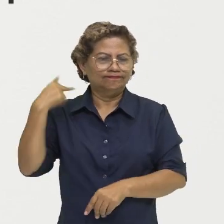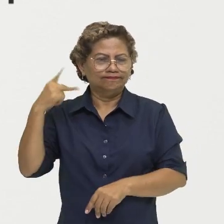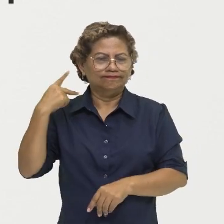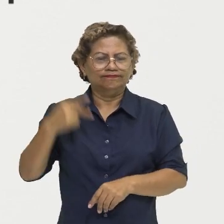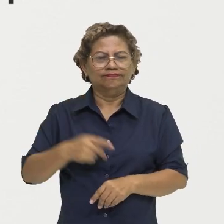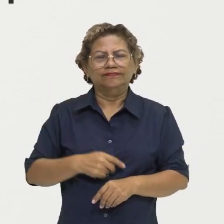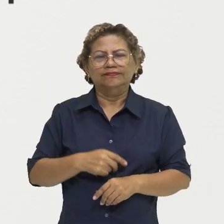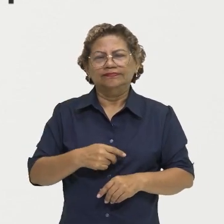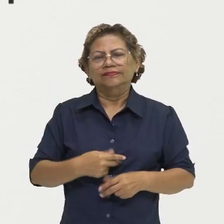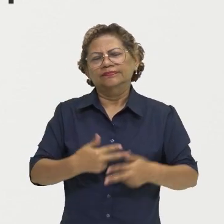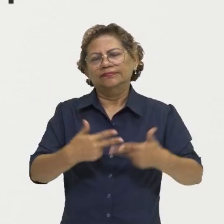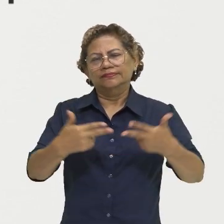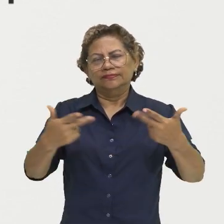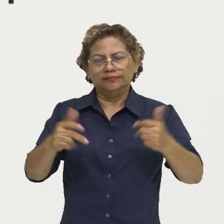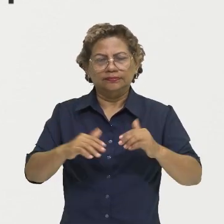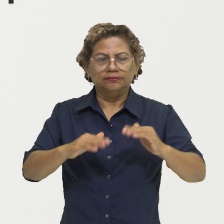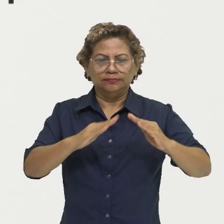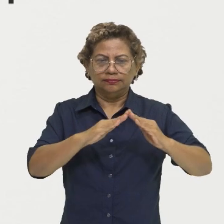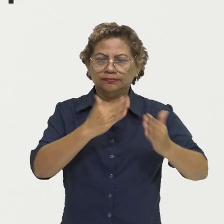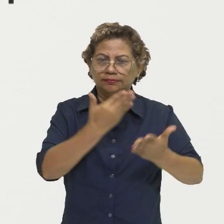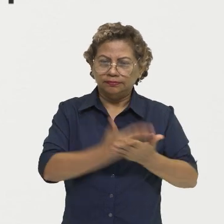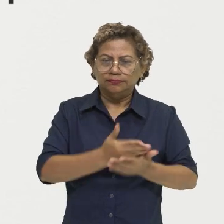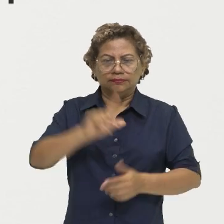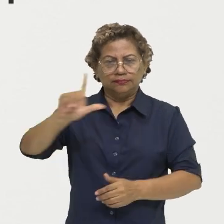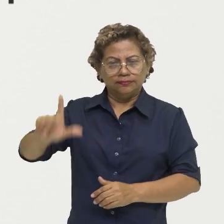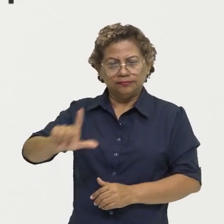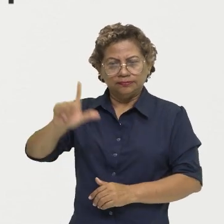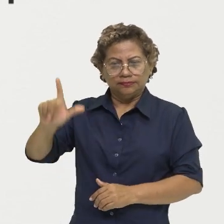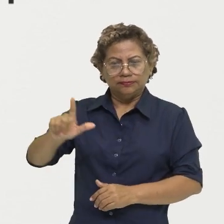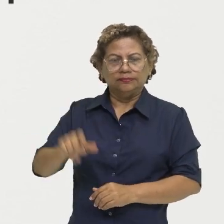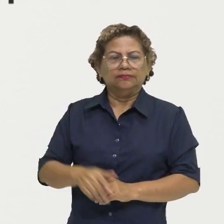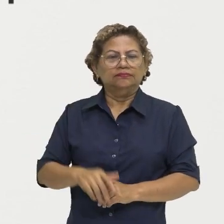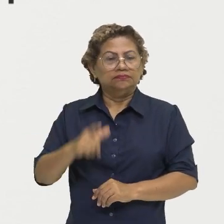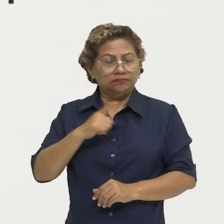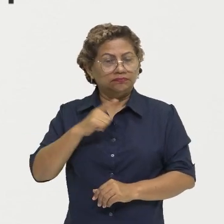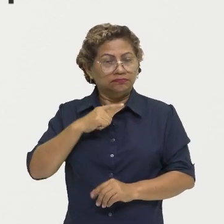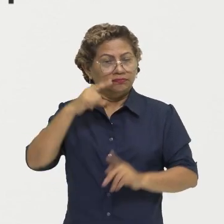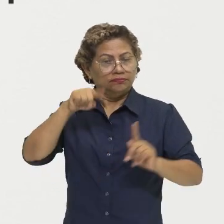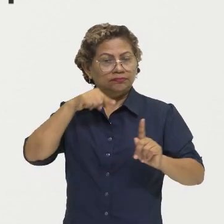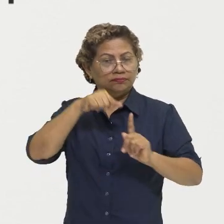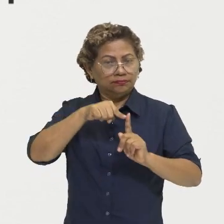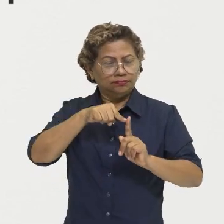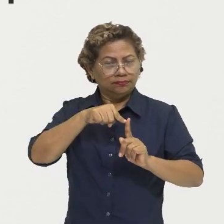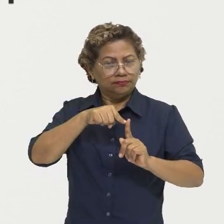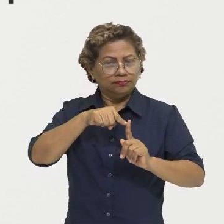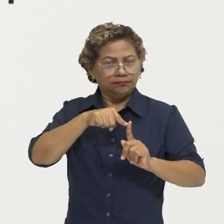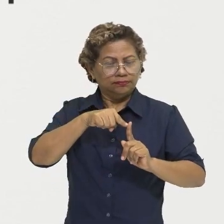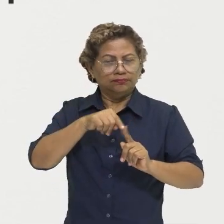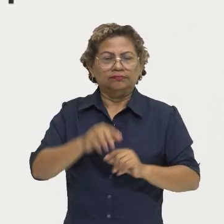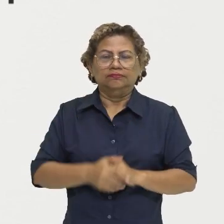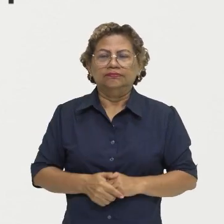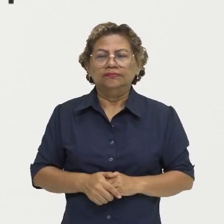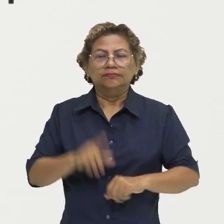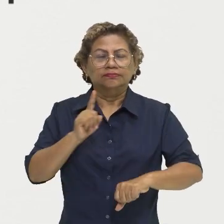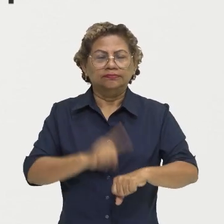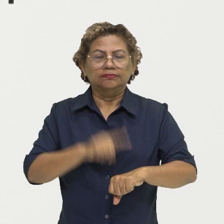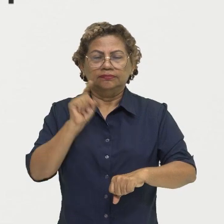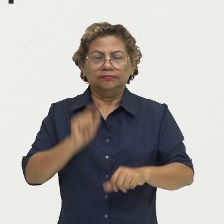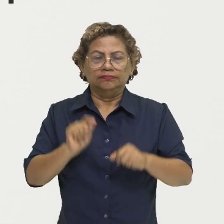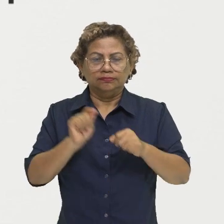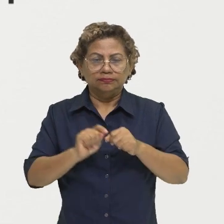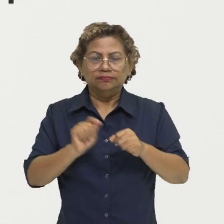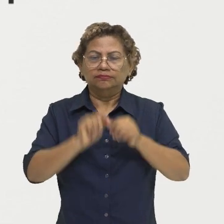E diversas escolas da literatura brasileira, né, tiveram esse objetivo nas suas produções,